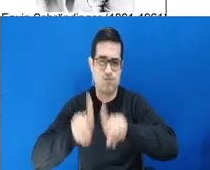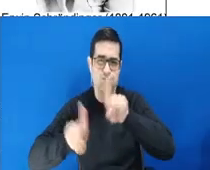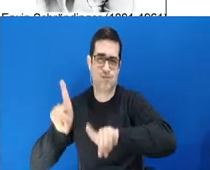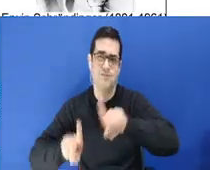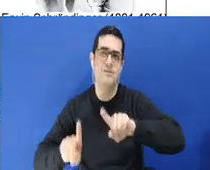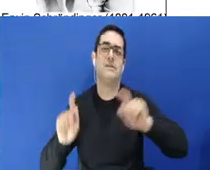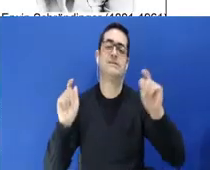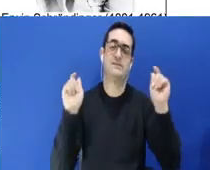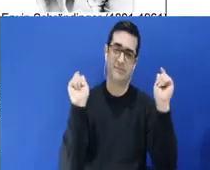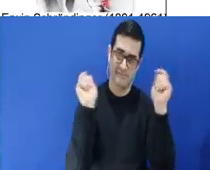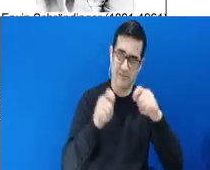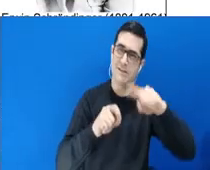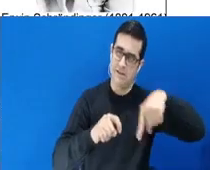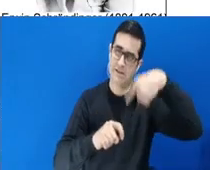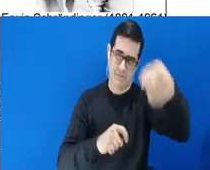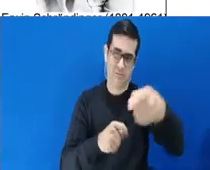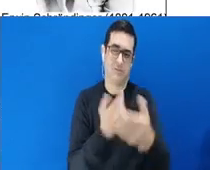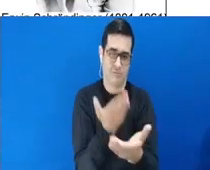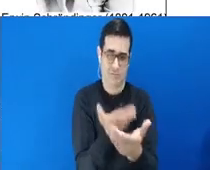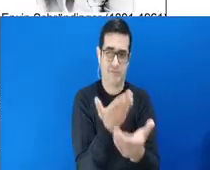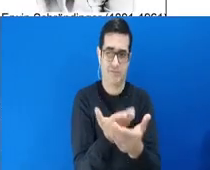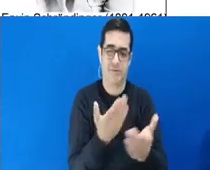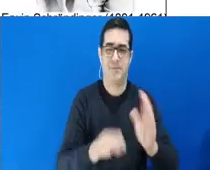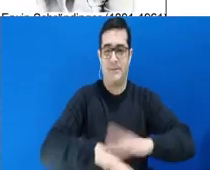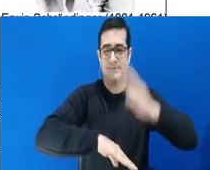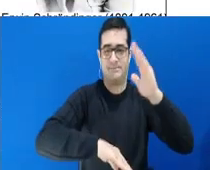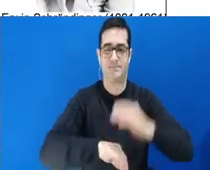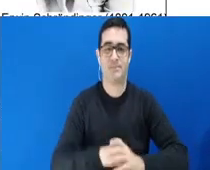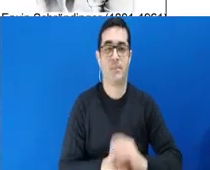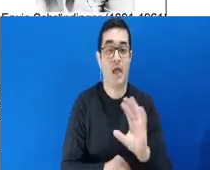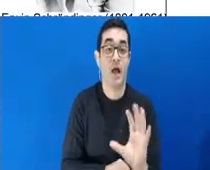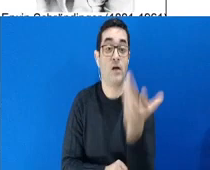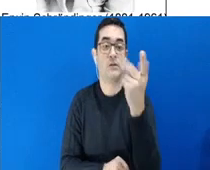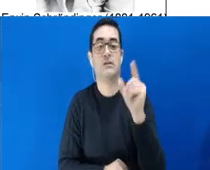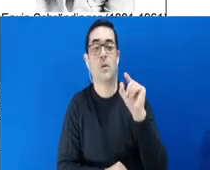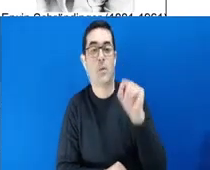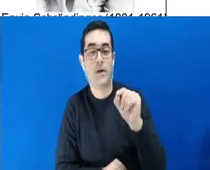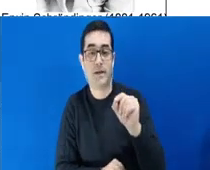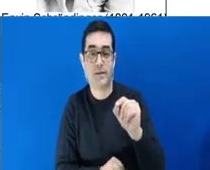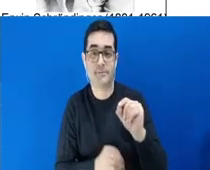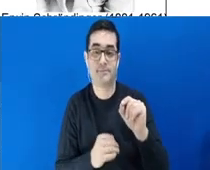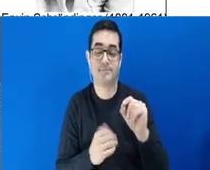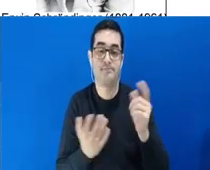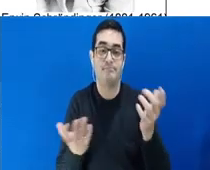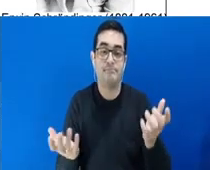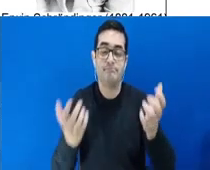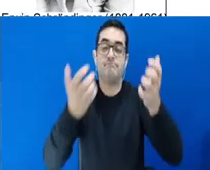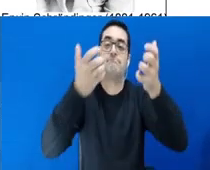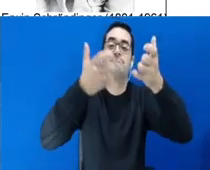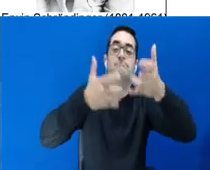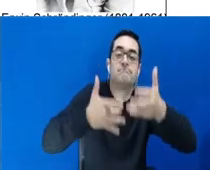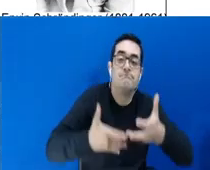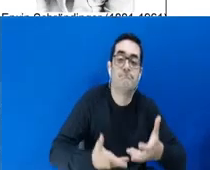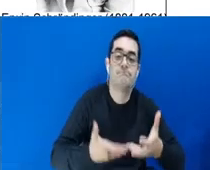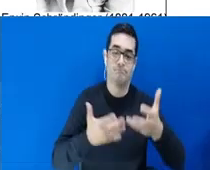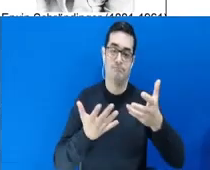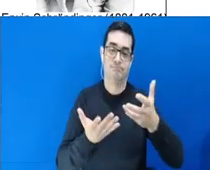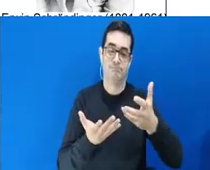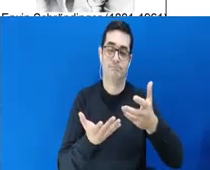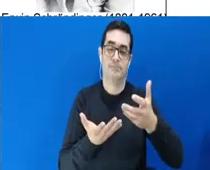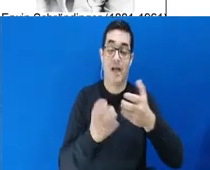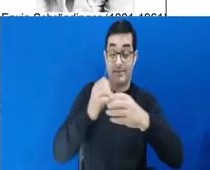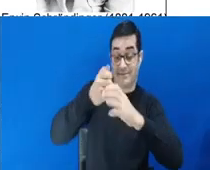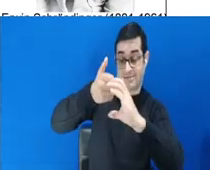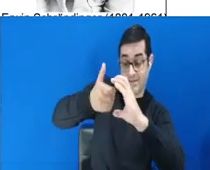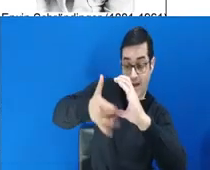adiante. Então, o que acontece? Para descrever essas características, as características tanto de núcleo,